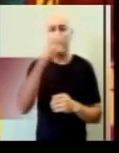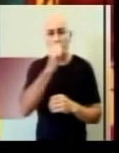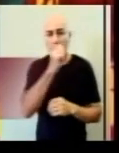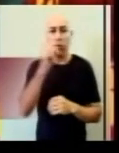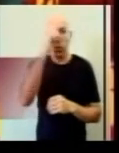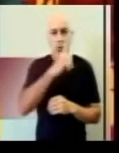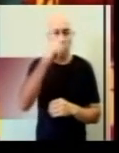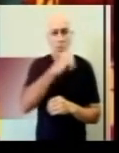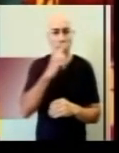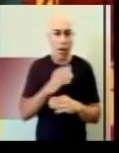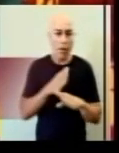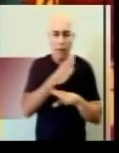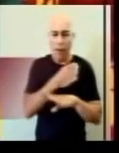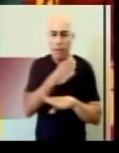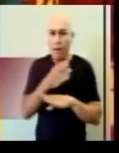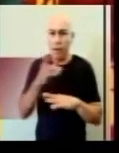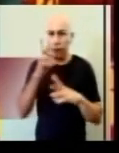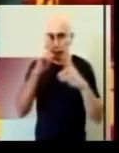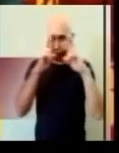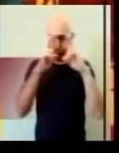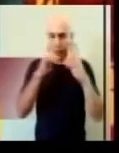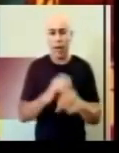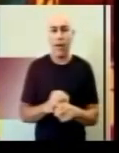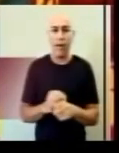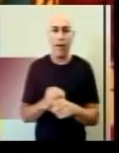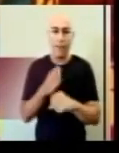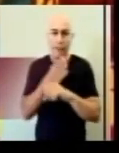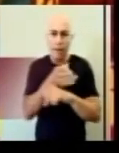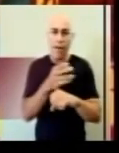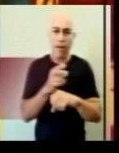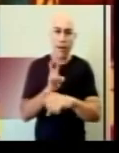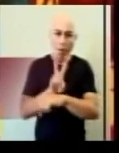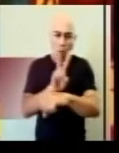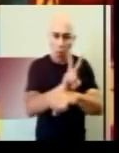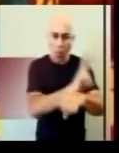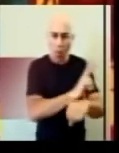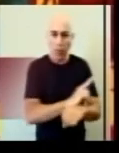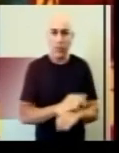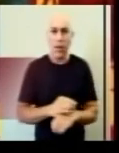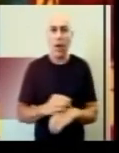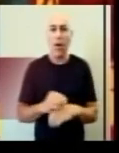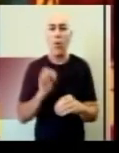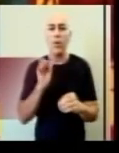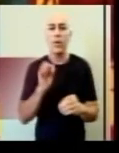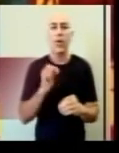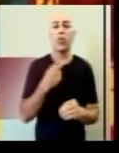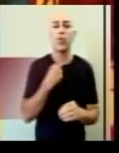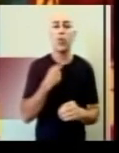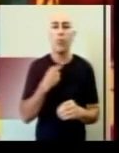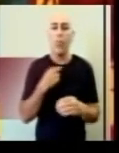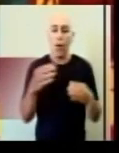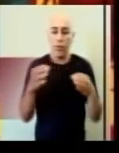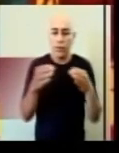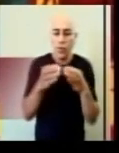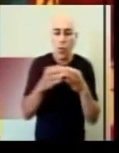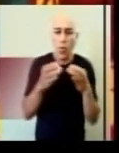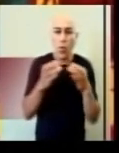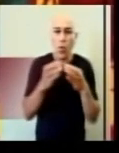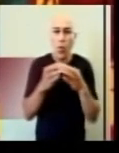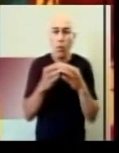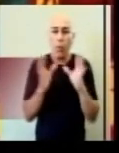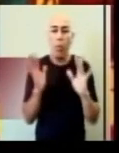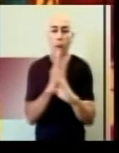semana. O objetivo, como eu disse, são as aglomerações e não o consumo nem o teor de